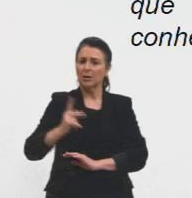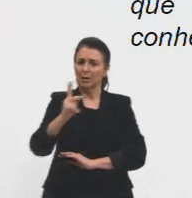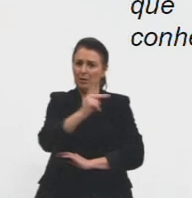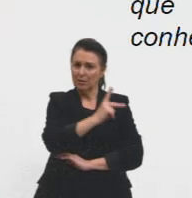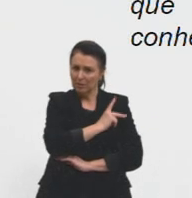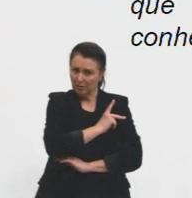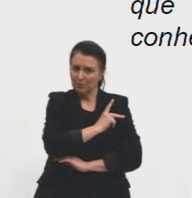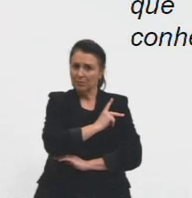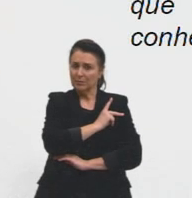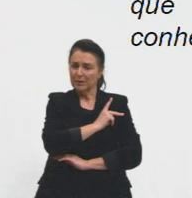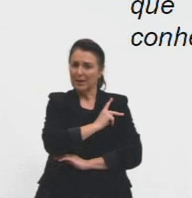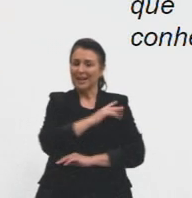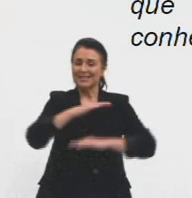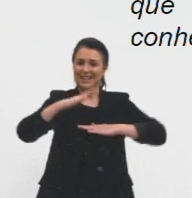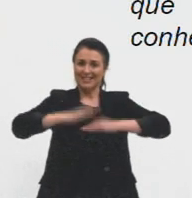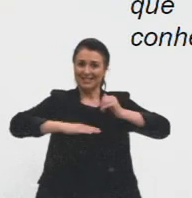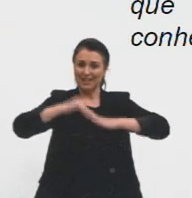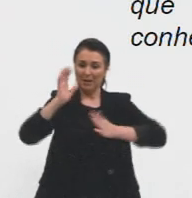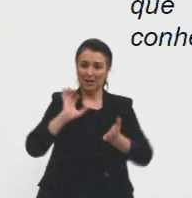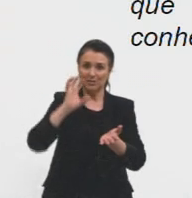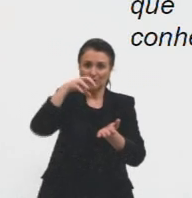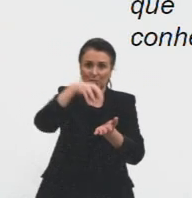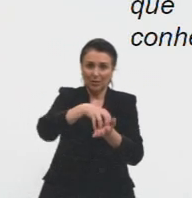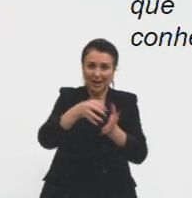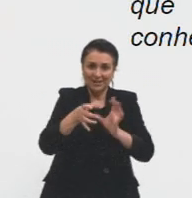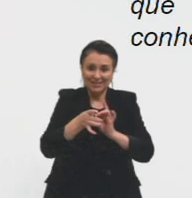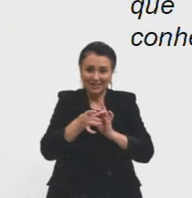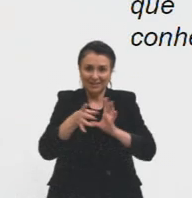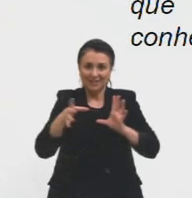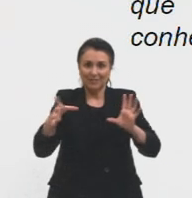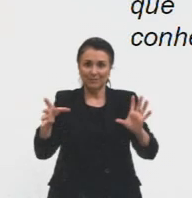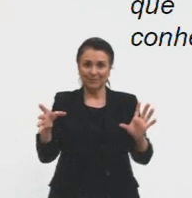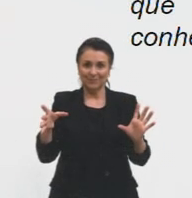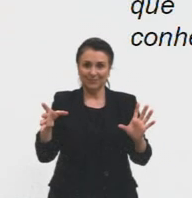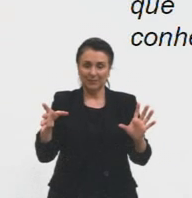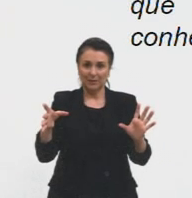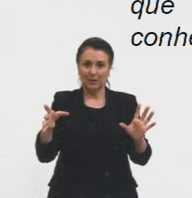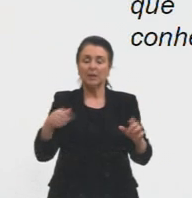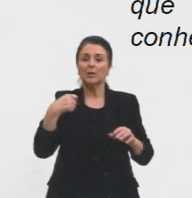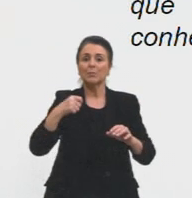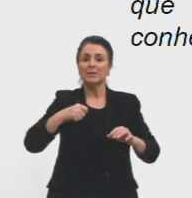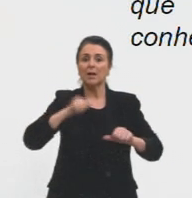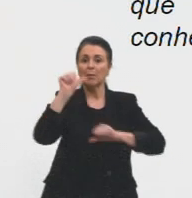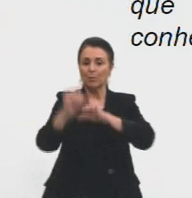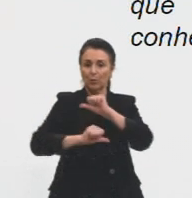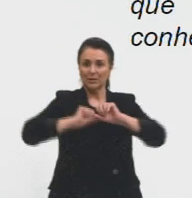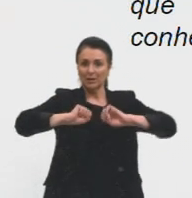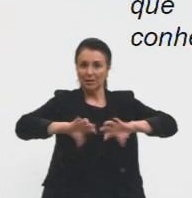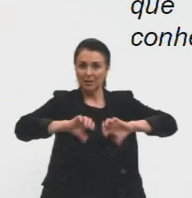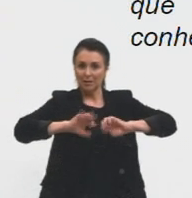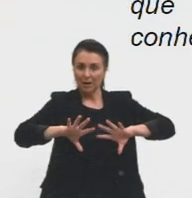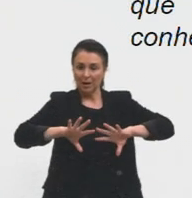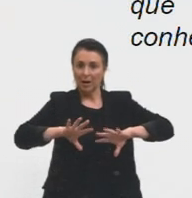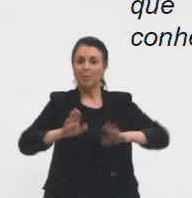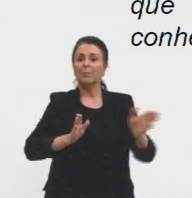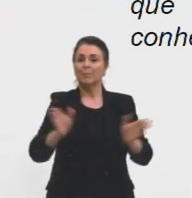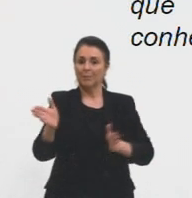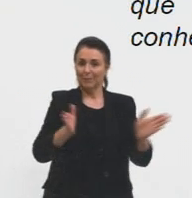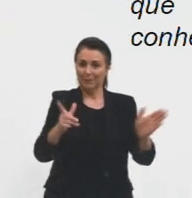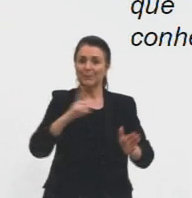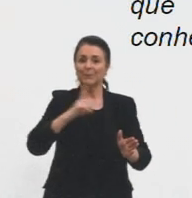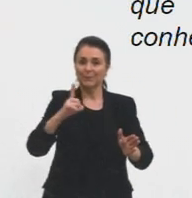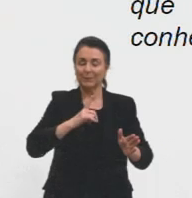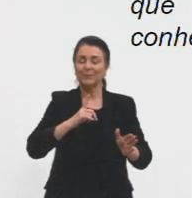das amarras coloniais e posteriormente em uma reformulação Educacional que Visa o acesso democrático à